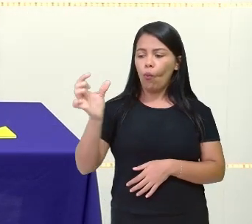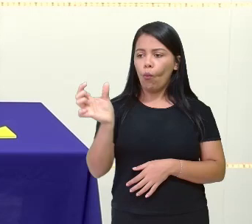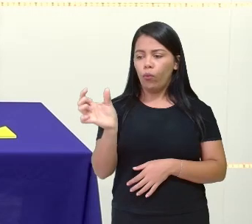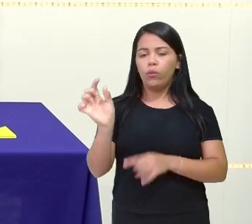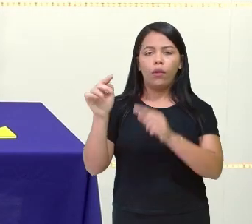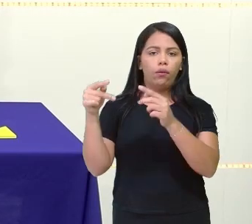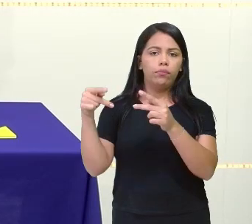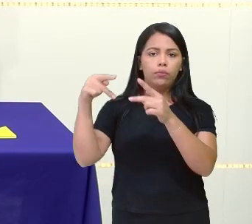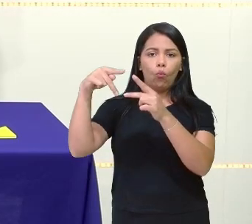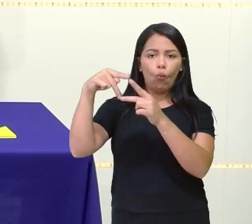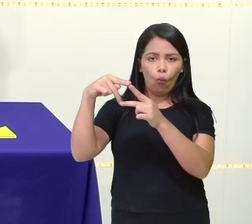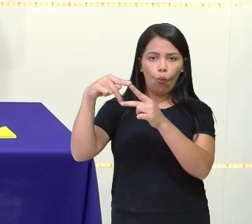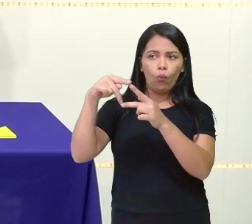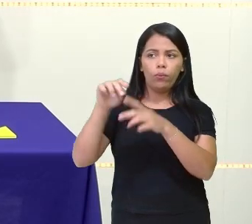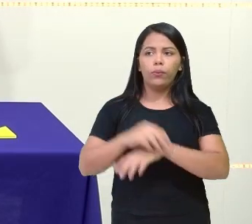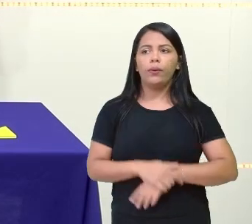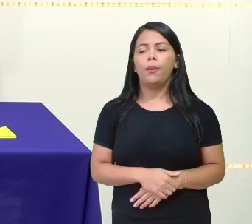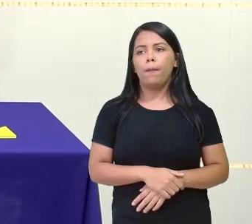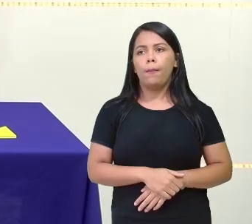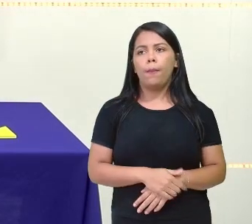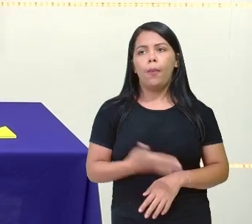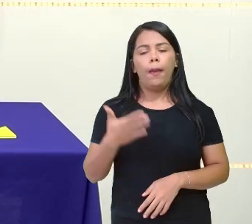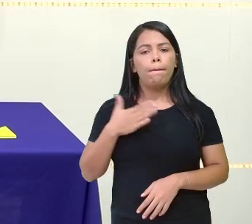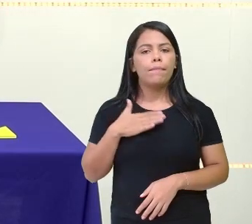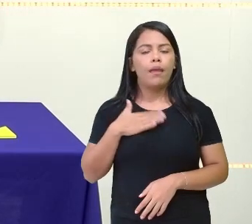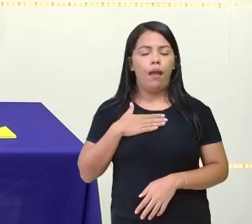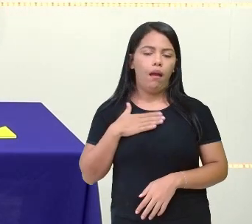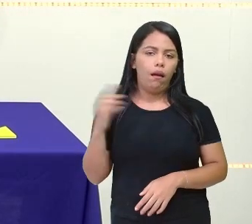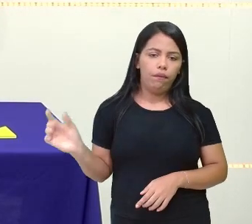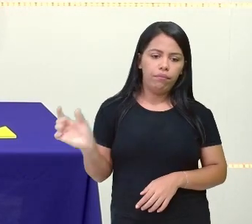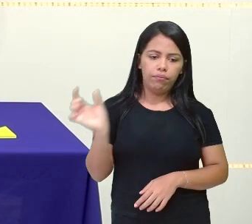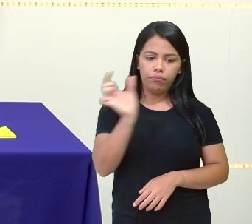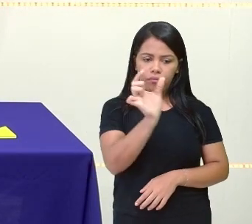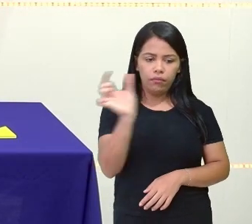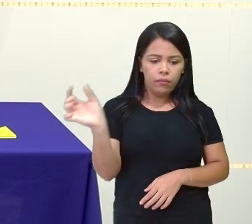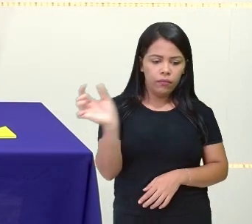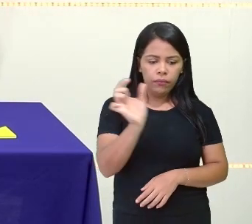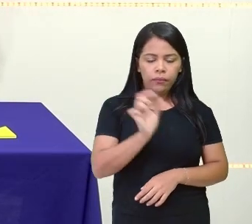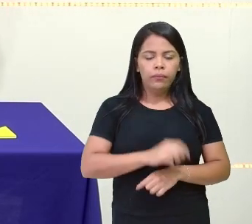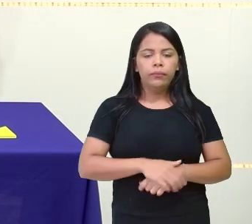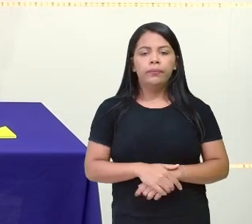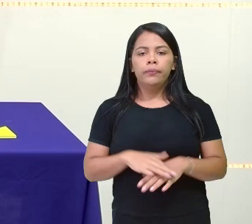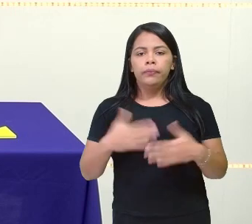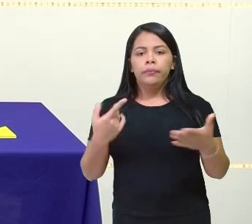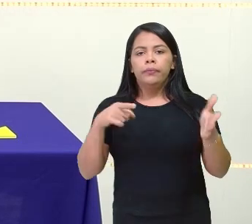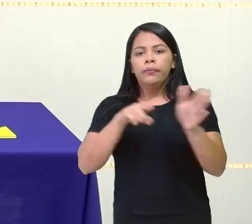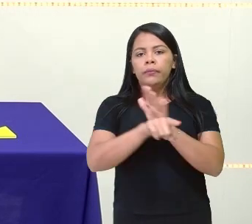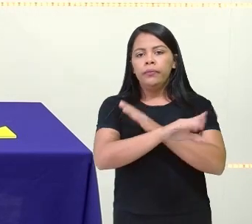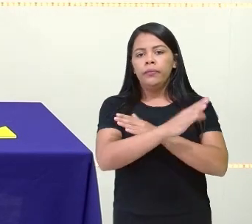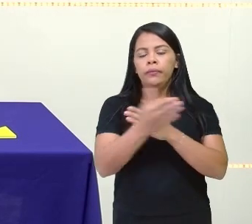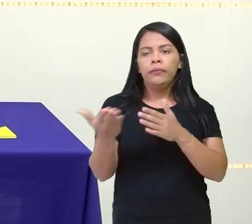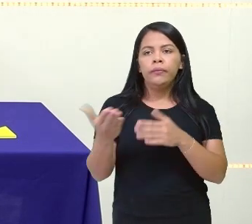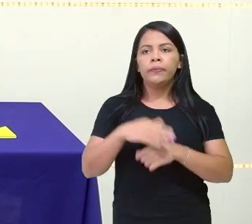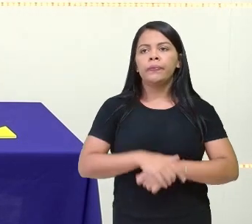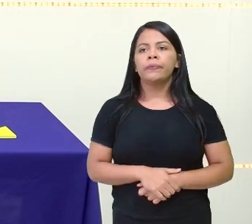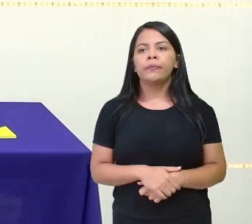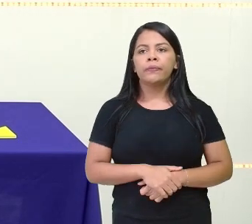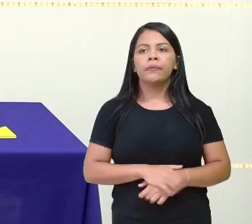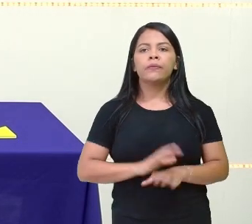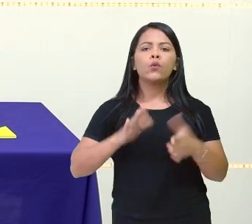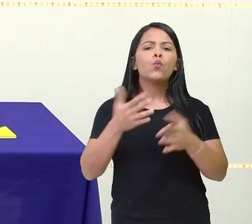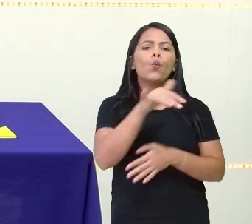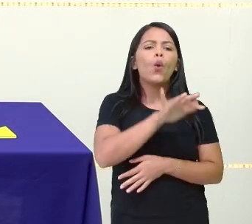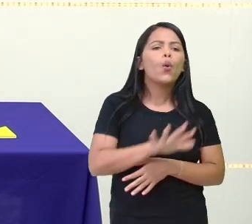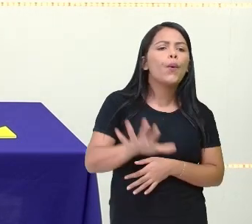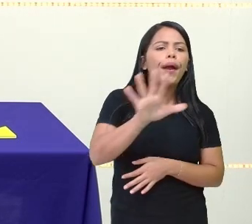essa figurinha aqui, como unidade de área. E aí eu pergunto a vocês, qual a área de cada